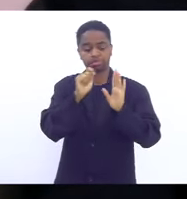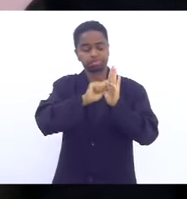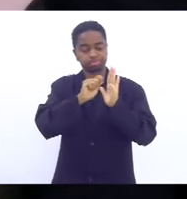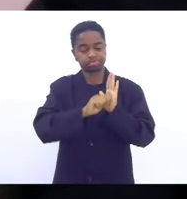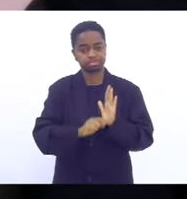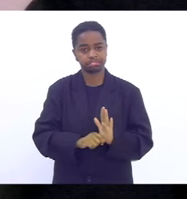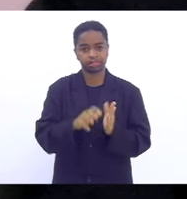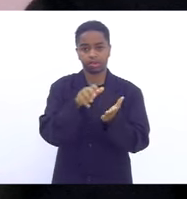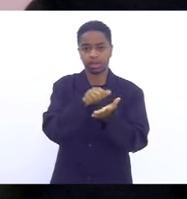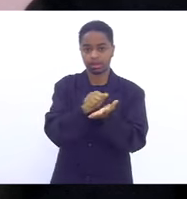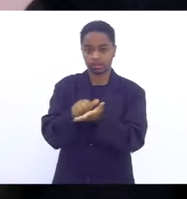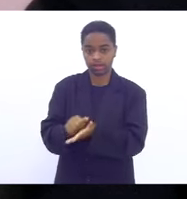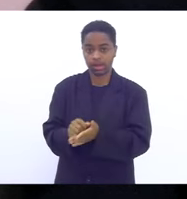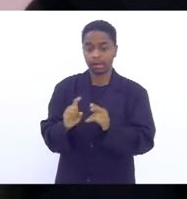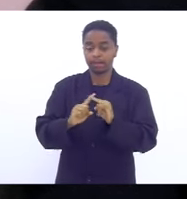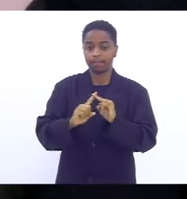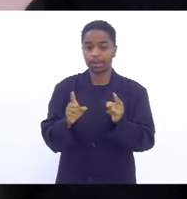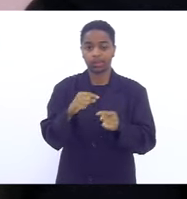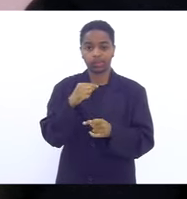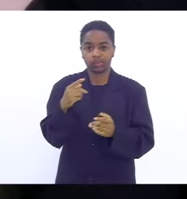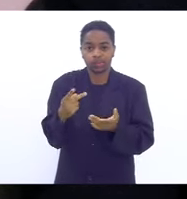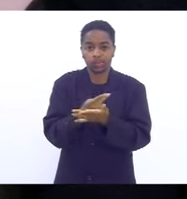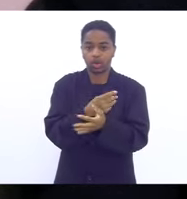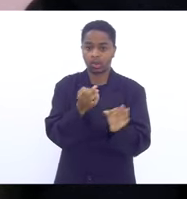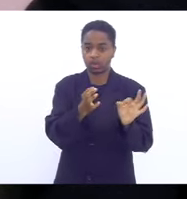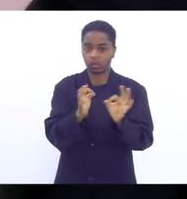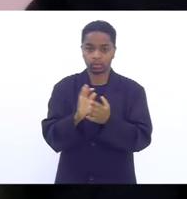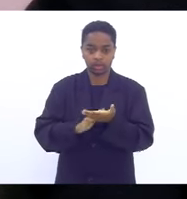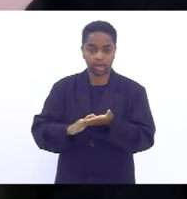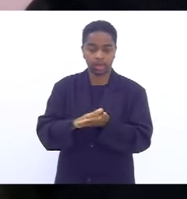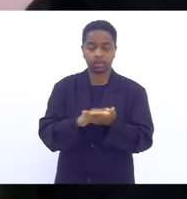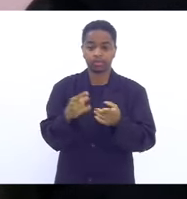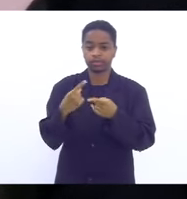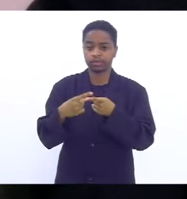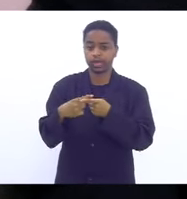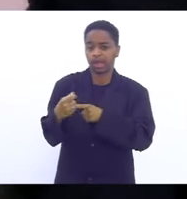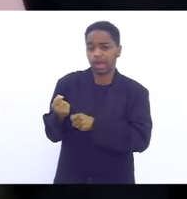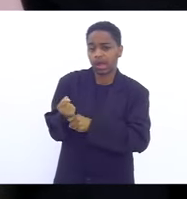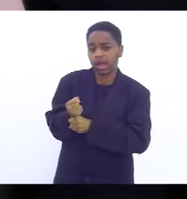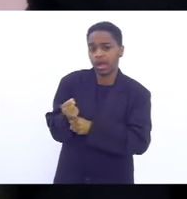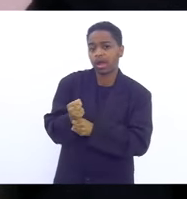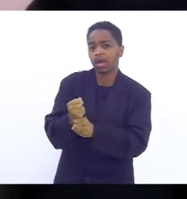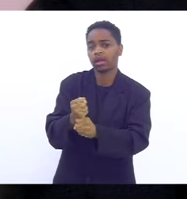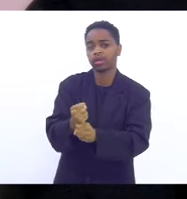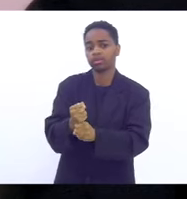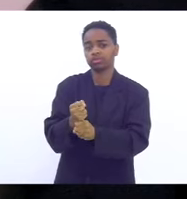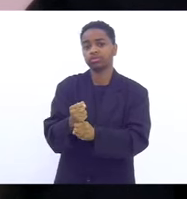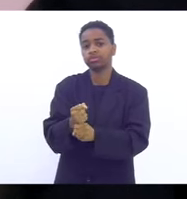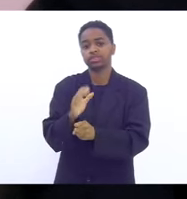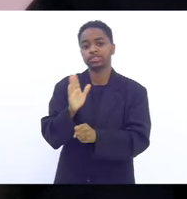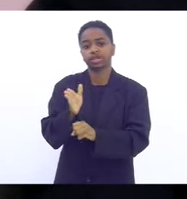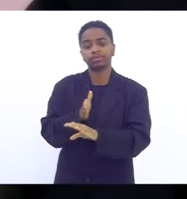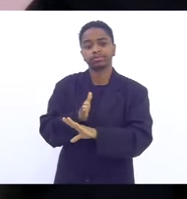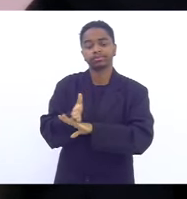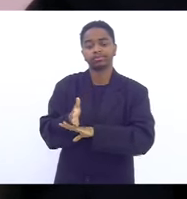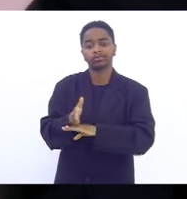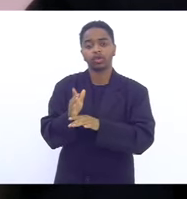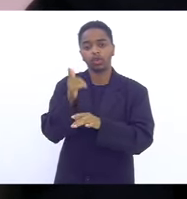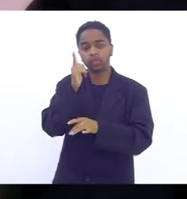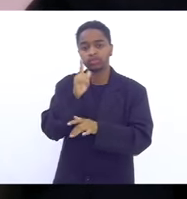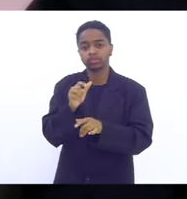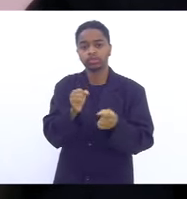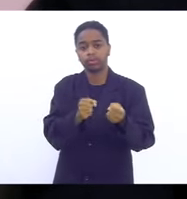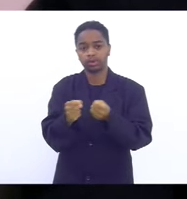tudo, e não acontecer, que anos e anos eles estão no poder. São poucos deputados